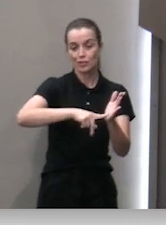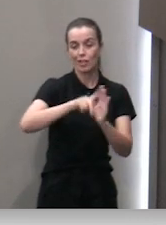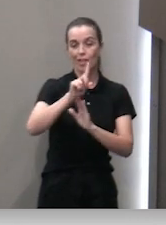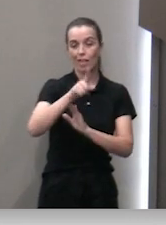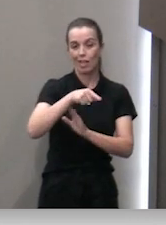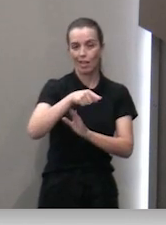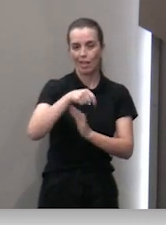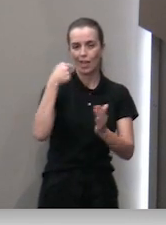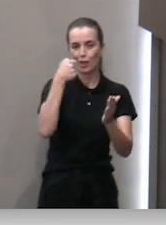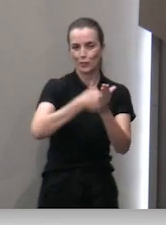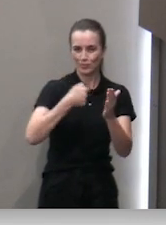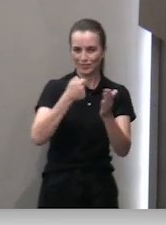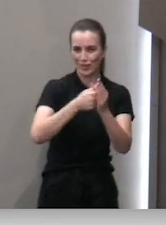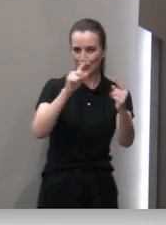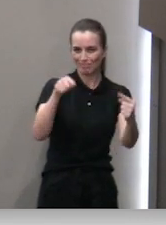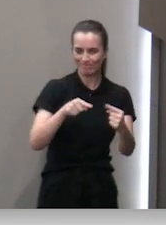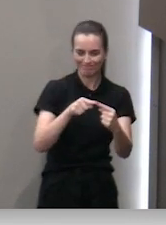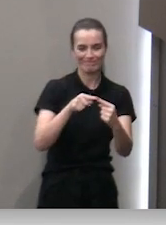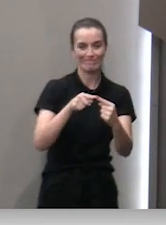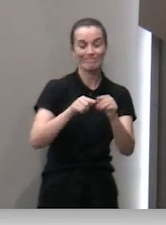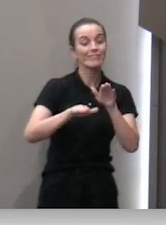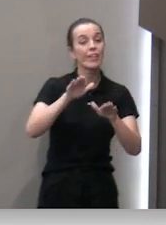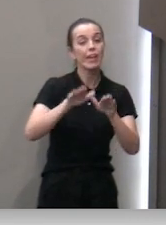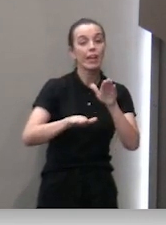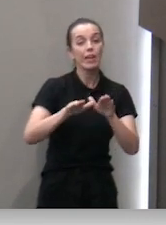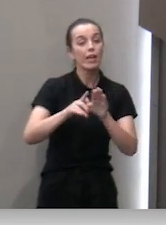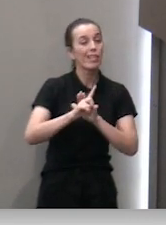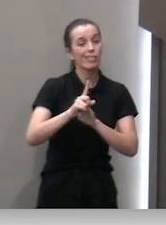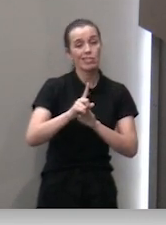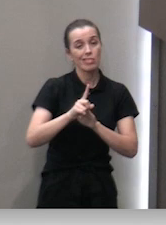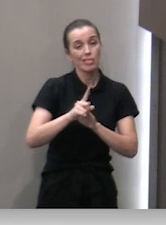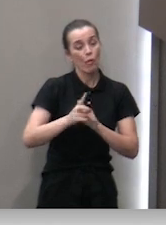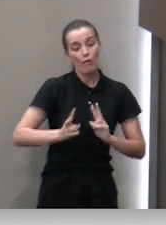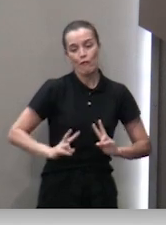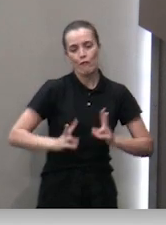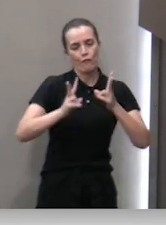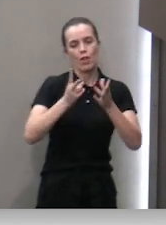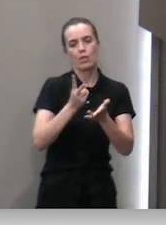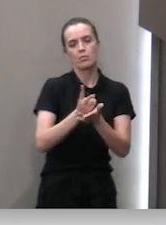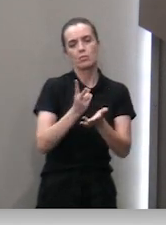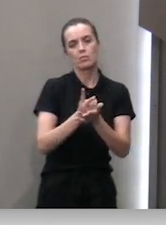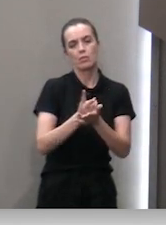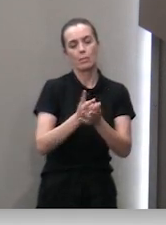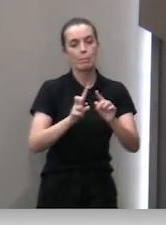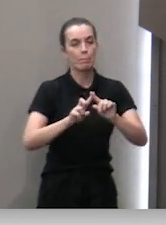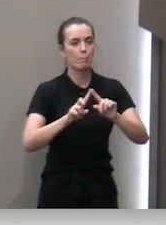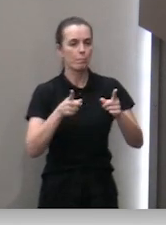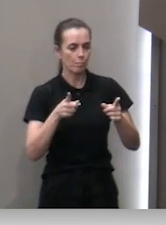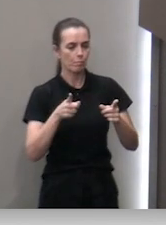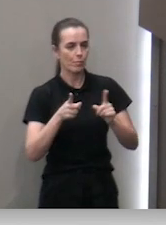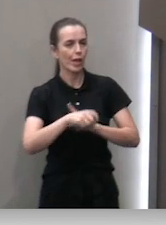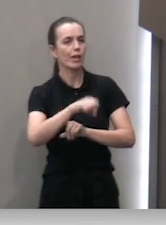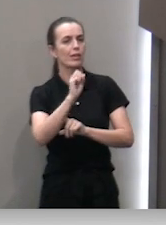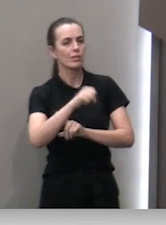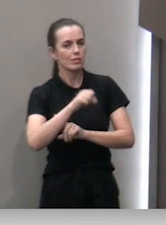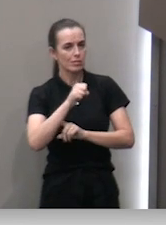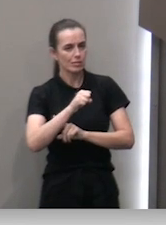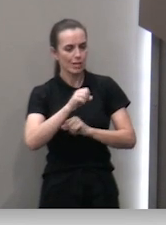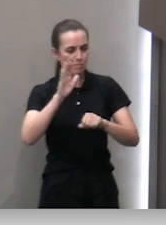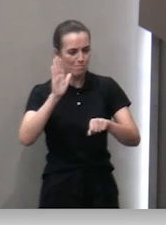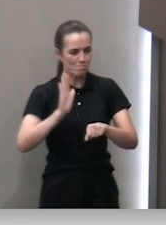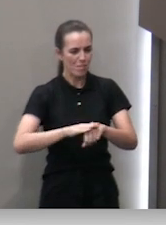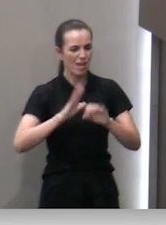lutar. Às vezes, não saímos vitoriosos de todas as lutas, mas certamente saímos